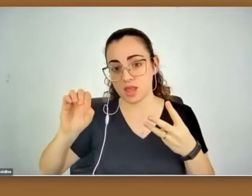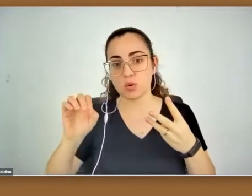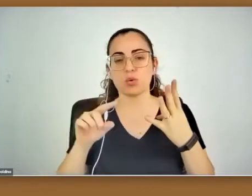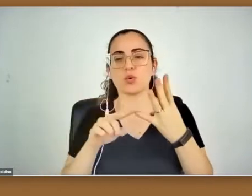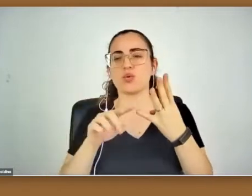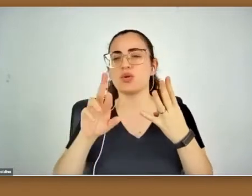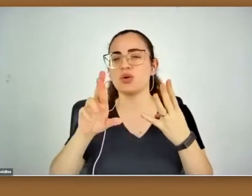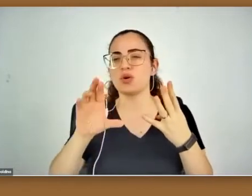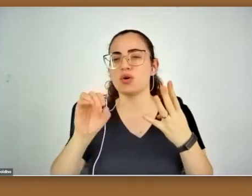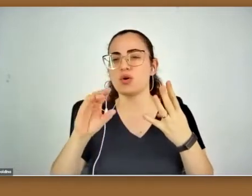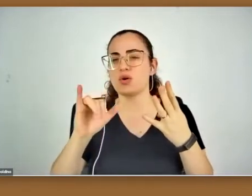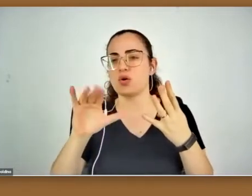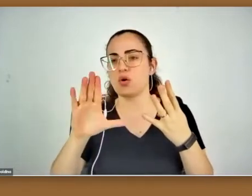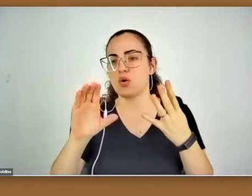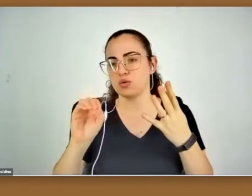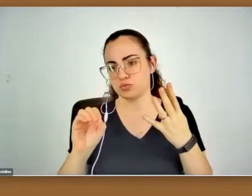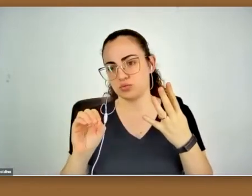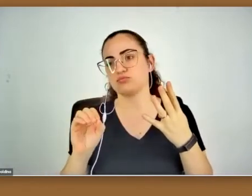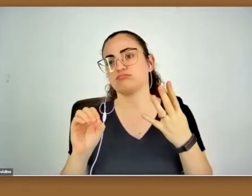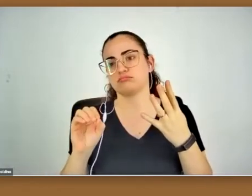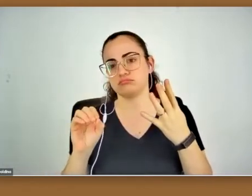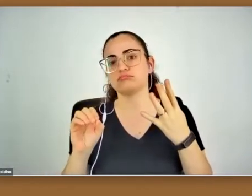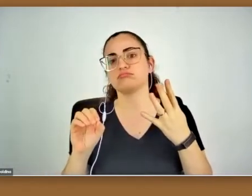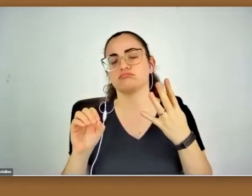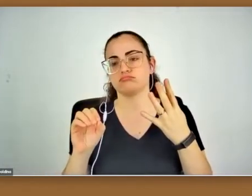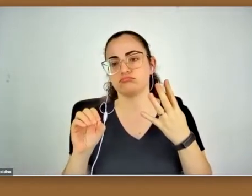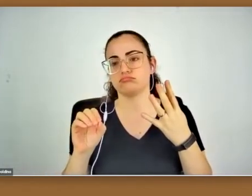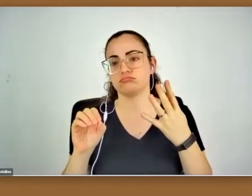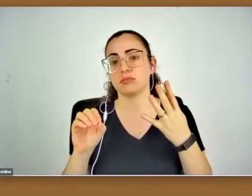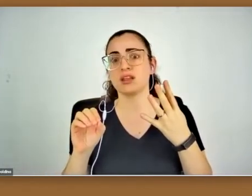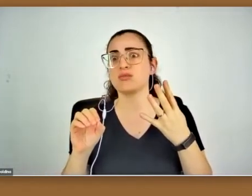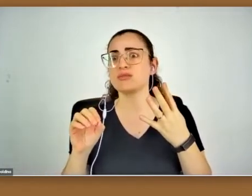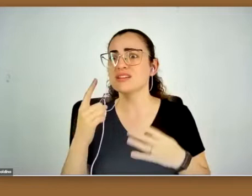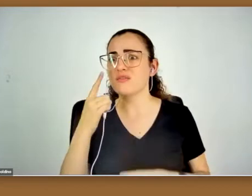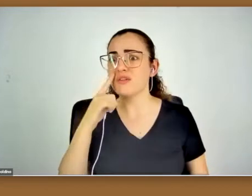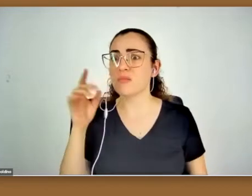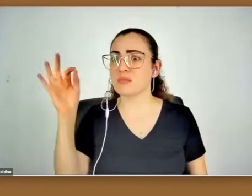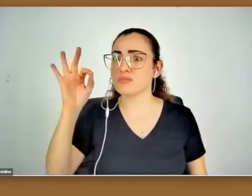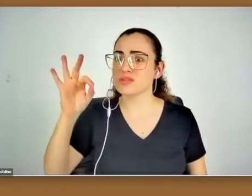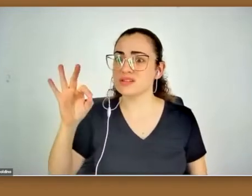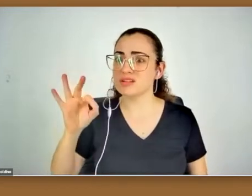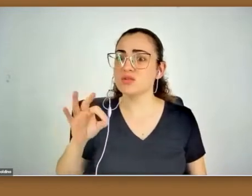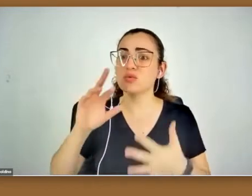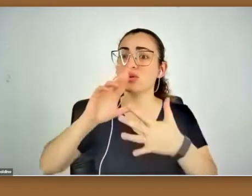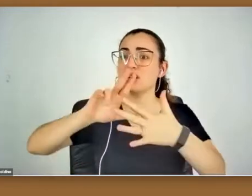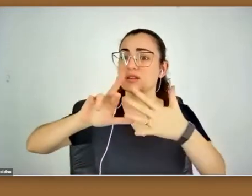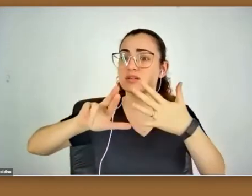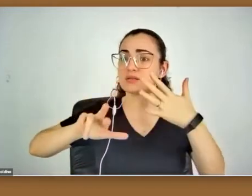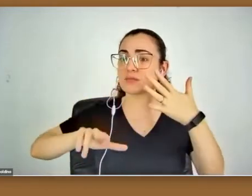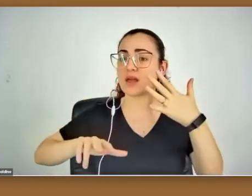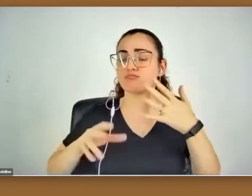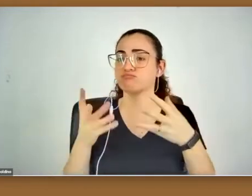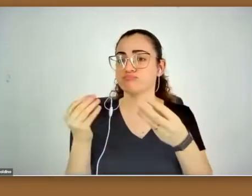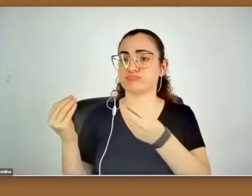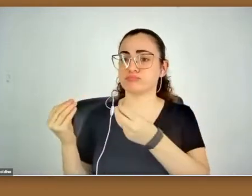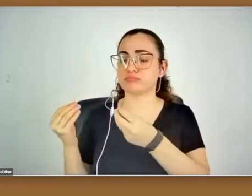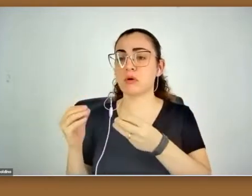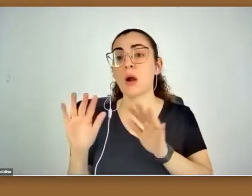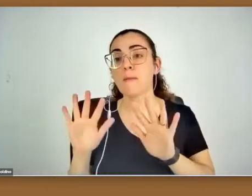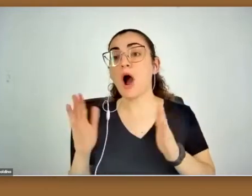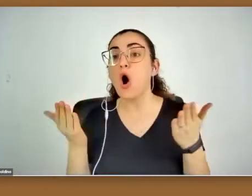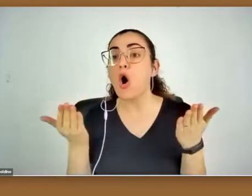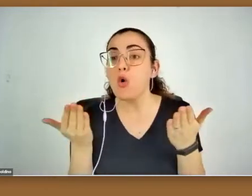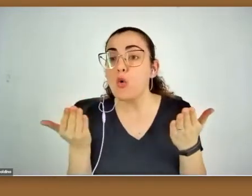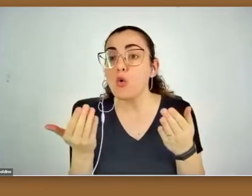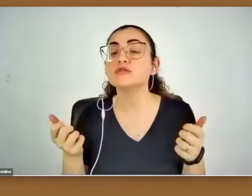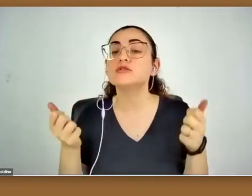mosquitos. Eu vou trabalhar muito mais o Aedes com vocês hoje, né, porque ele tá, os outros também estão dentro da nossa